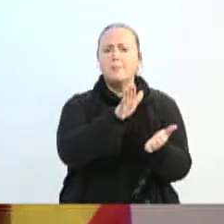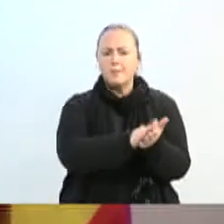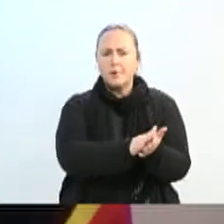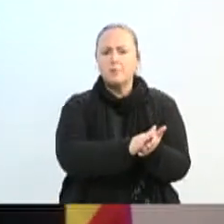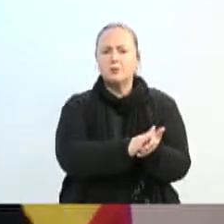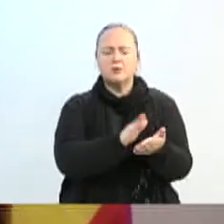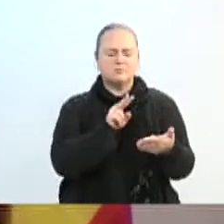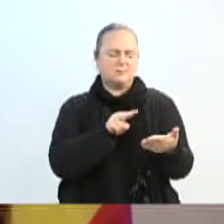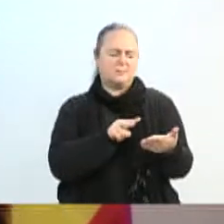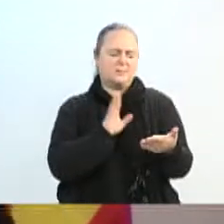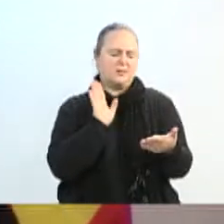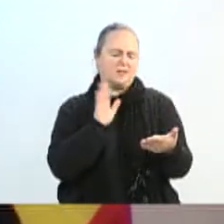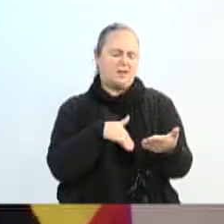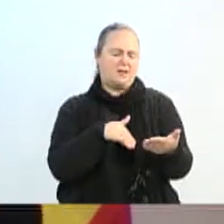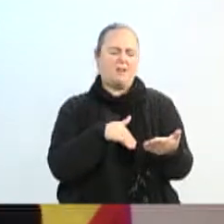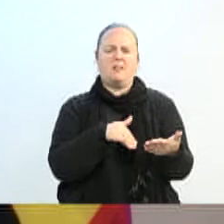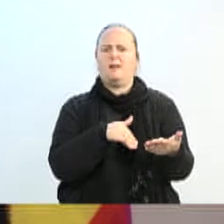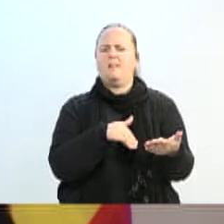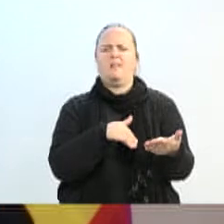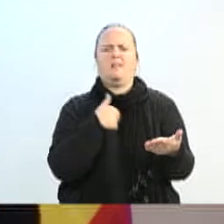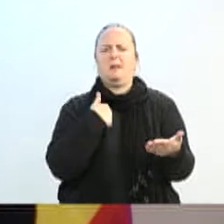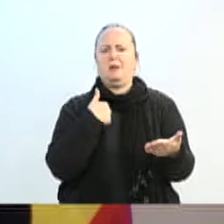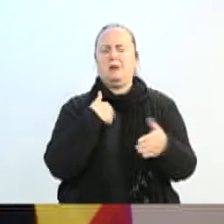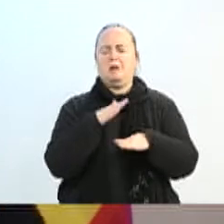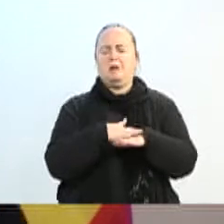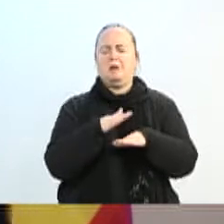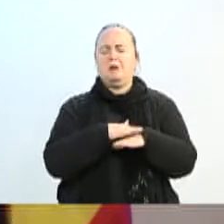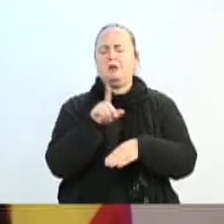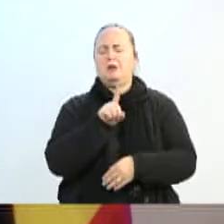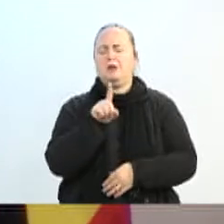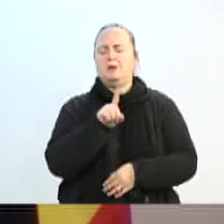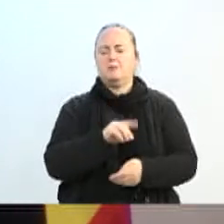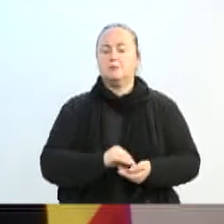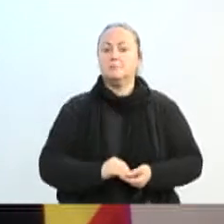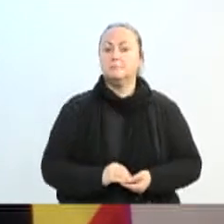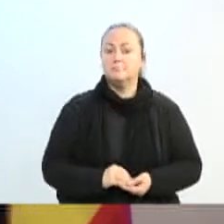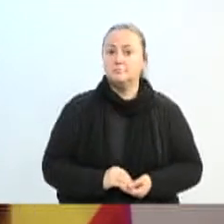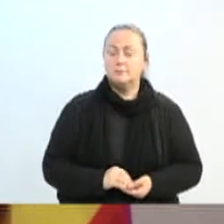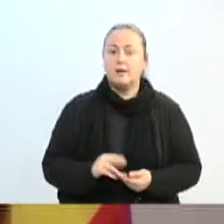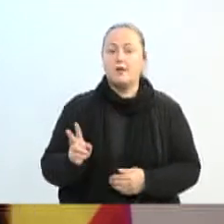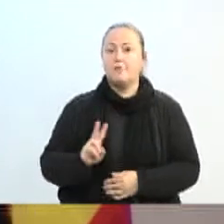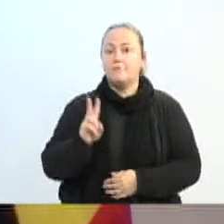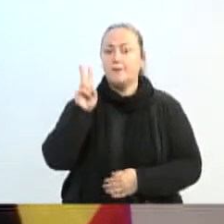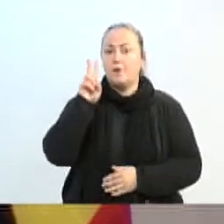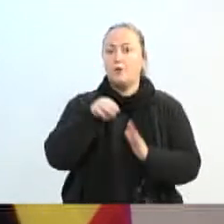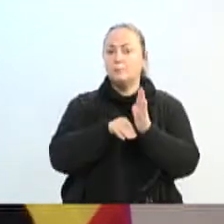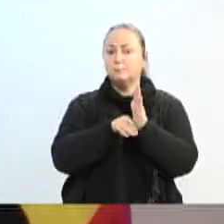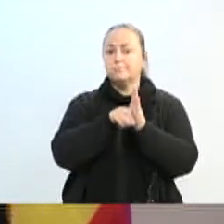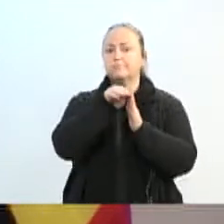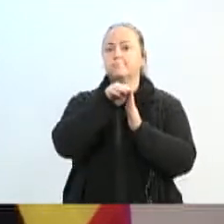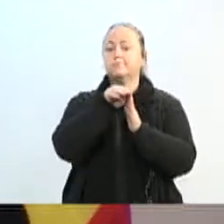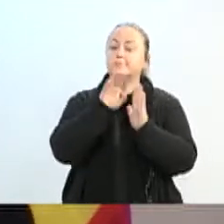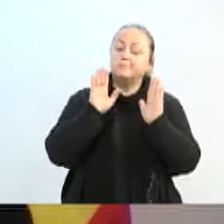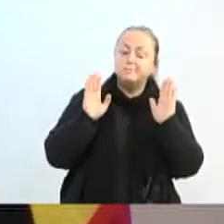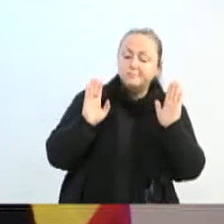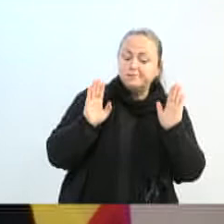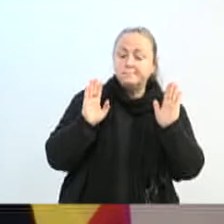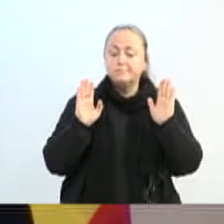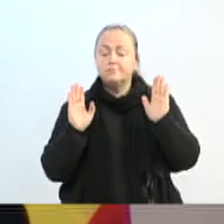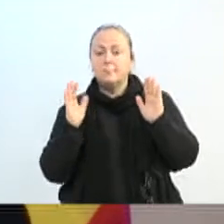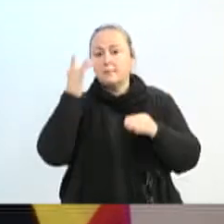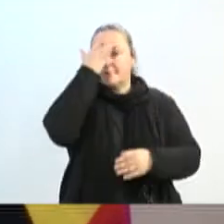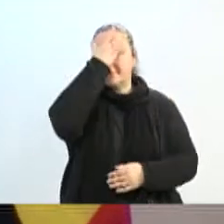é isso aí pra dívida ativa então quem sabe o aumento do valor da multa vai motivar esse